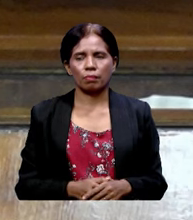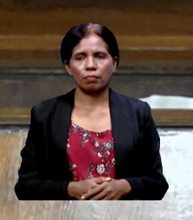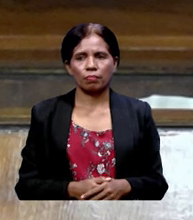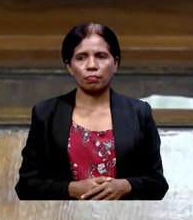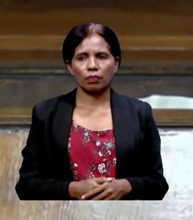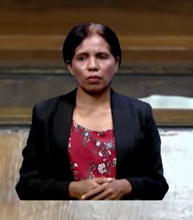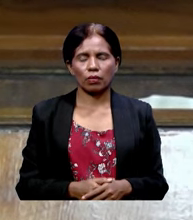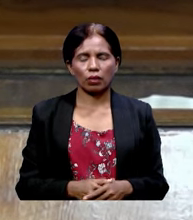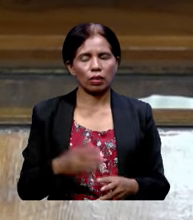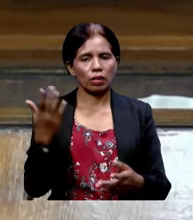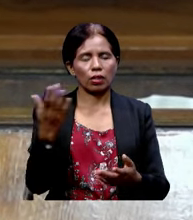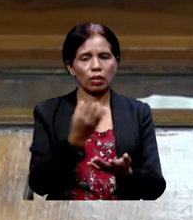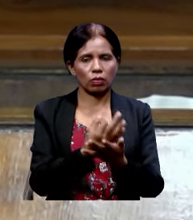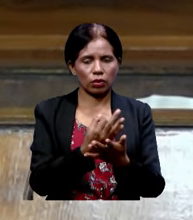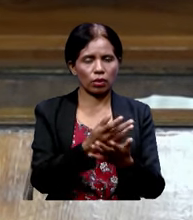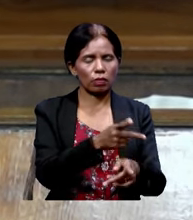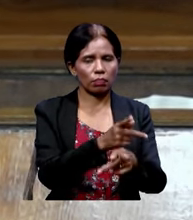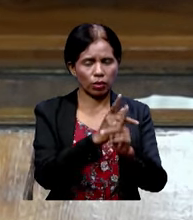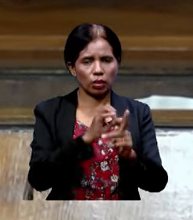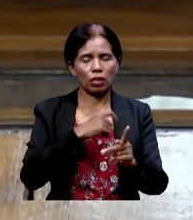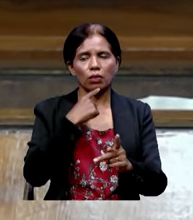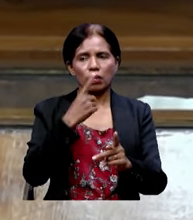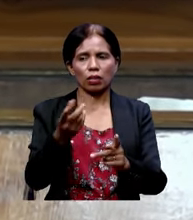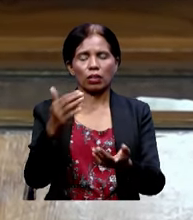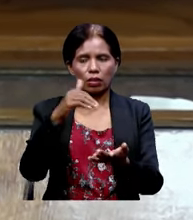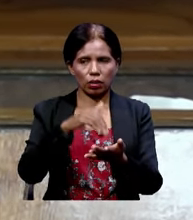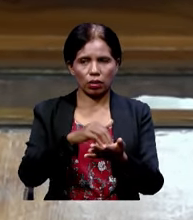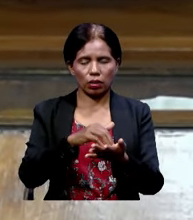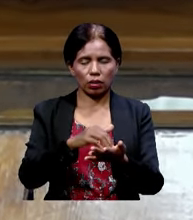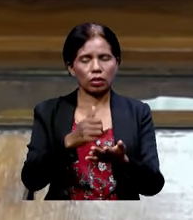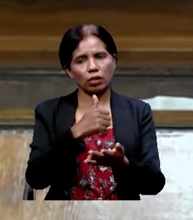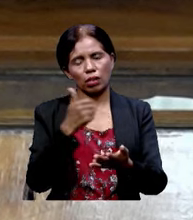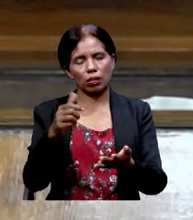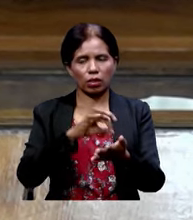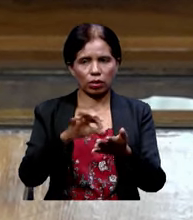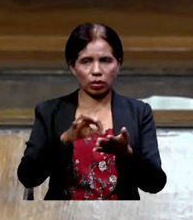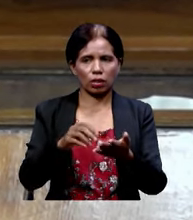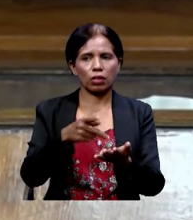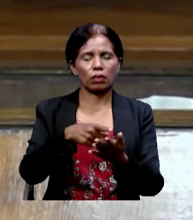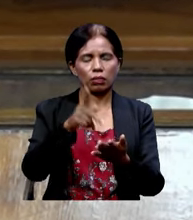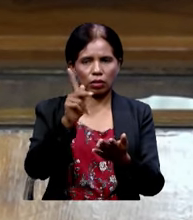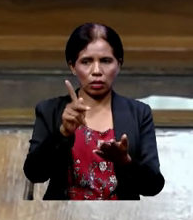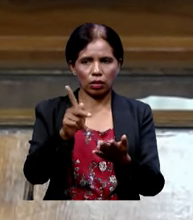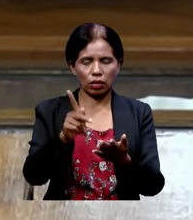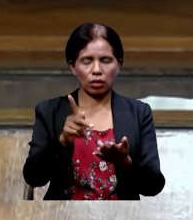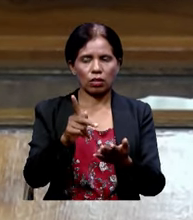E o empréstimo, ao até ter fila, e o empréstimo vale o contrato assinona e a obrigação a tu ser linha